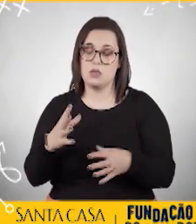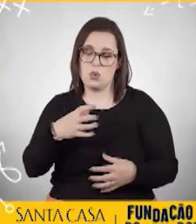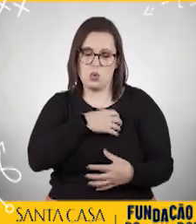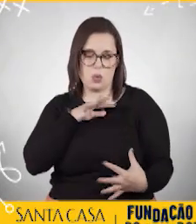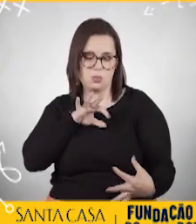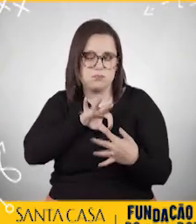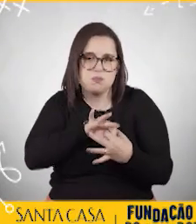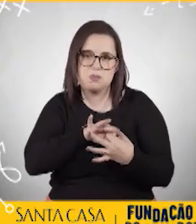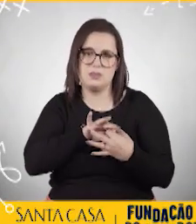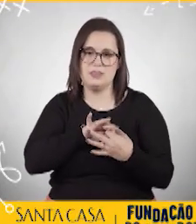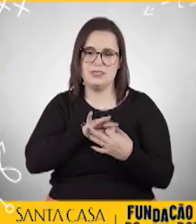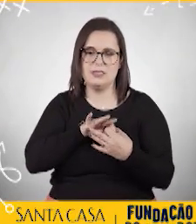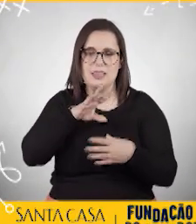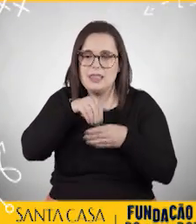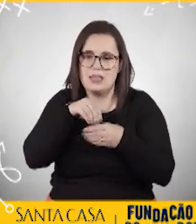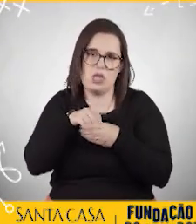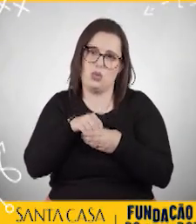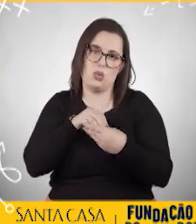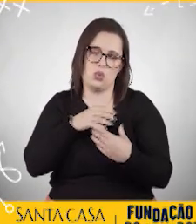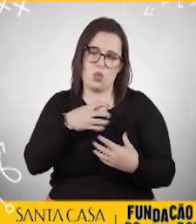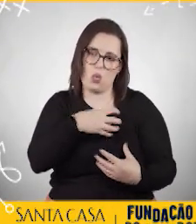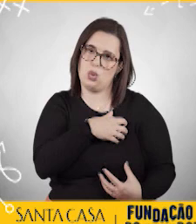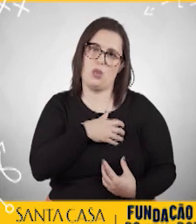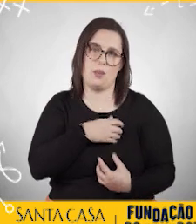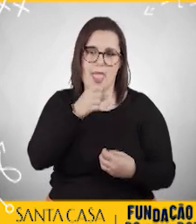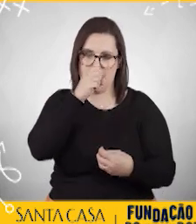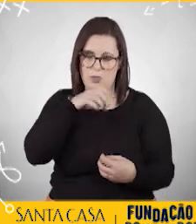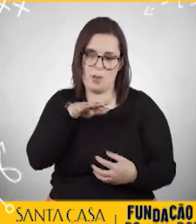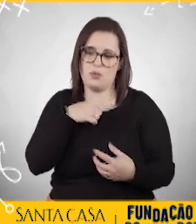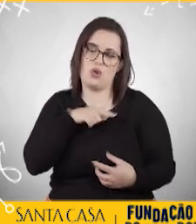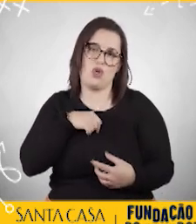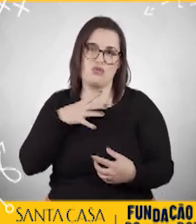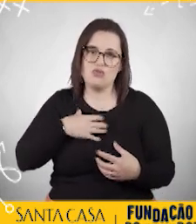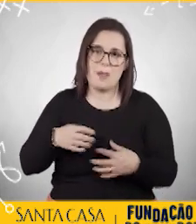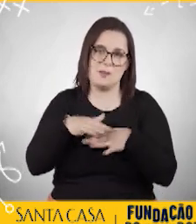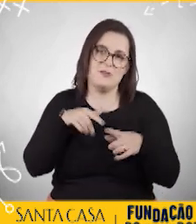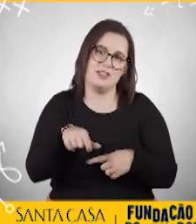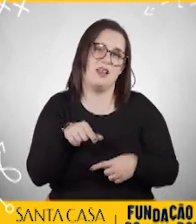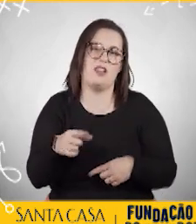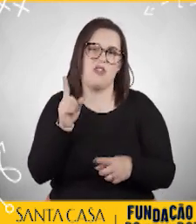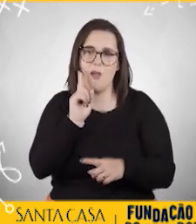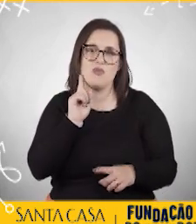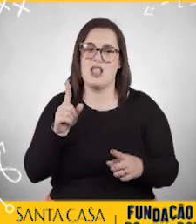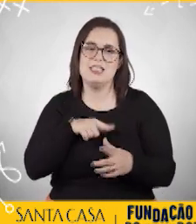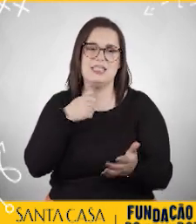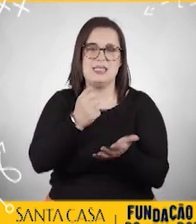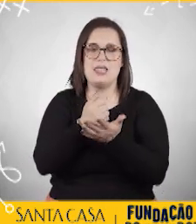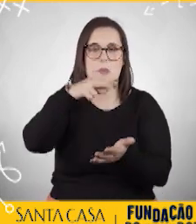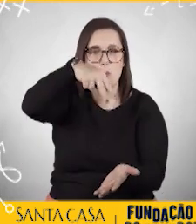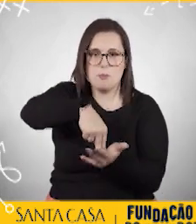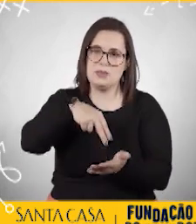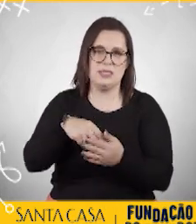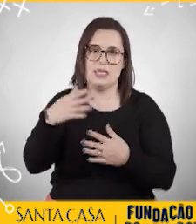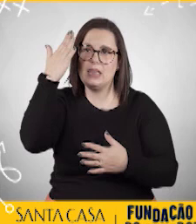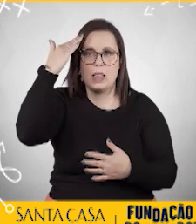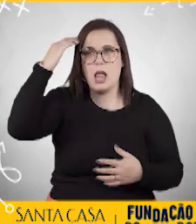se associa sempre, está no ADN do clube. É um campo onde nós também gostamos de jogar e que está sempre presente